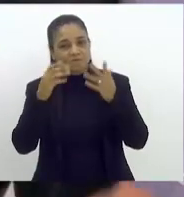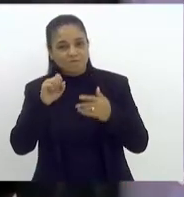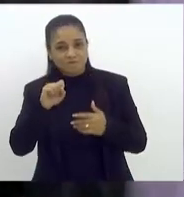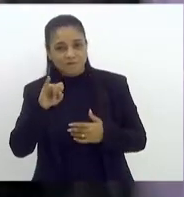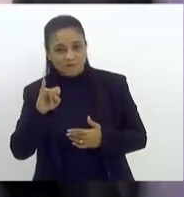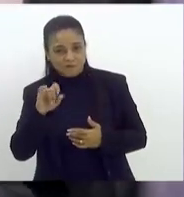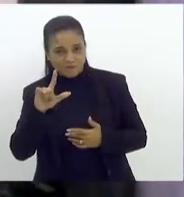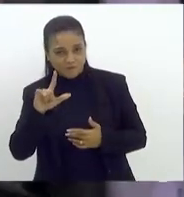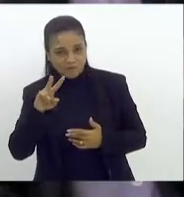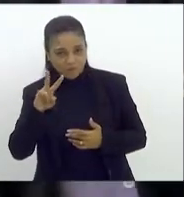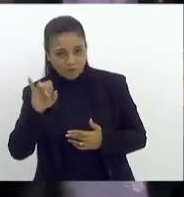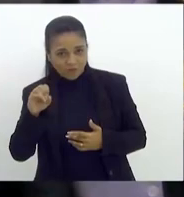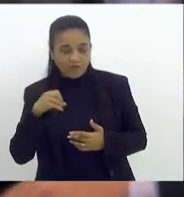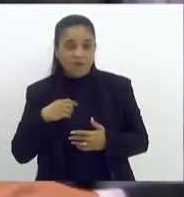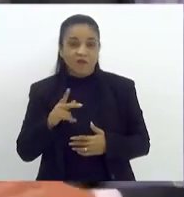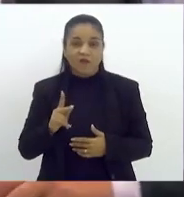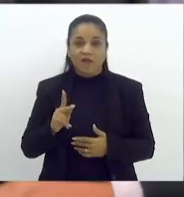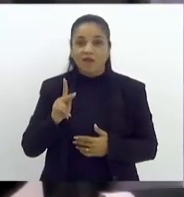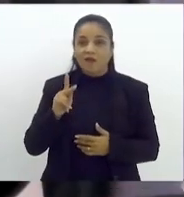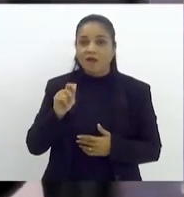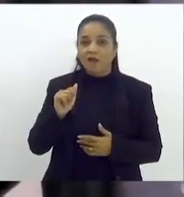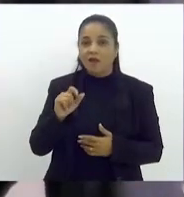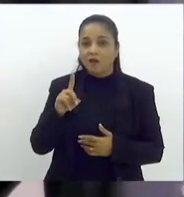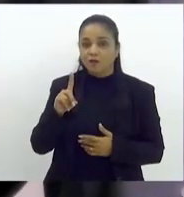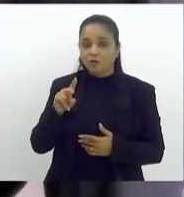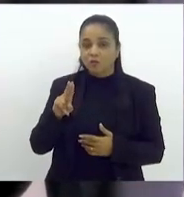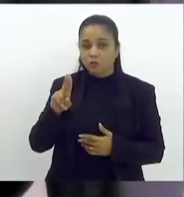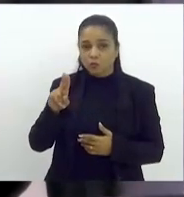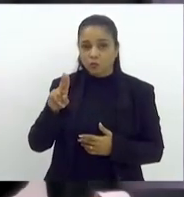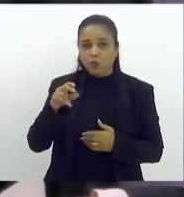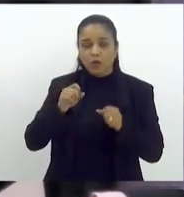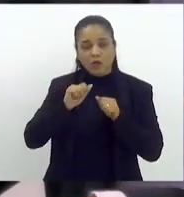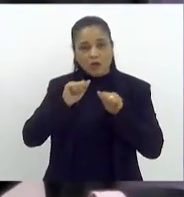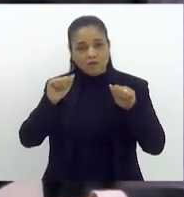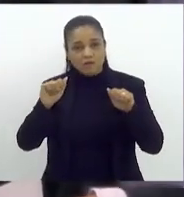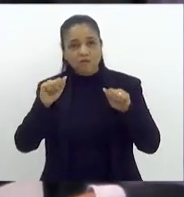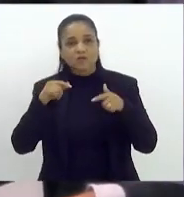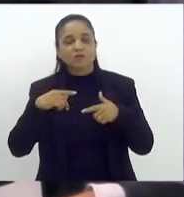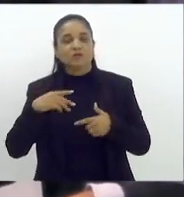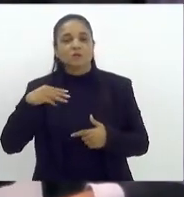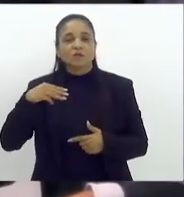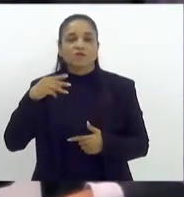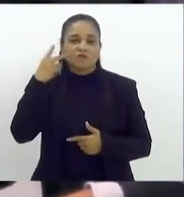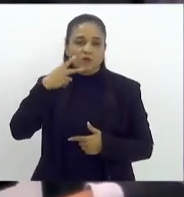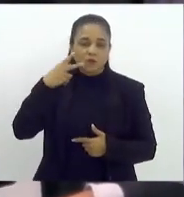Cadu que é assessor da vereadora Mônica Cunha